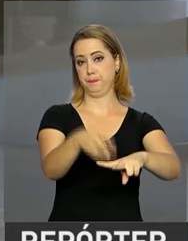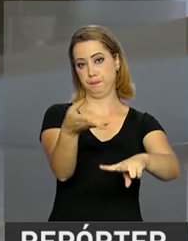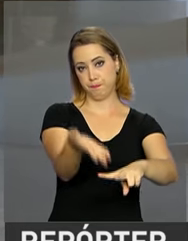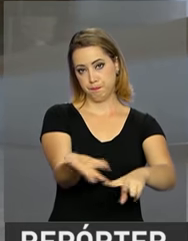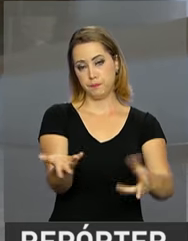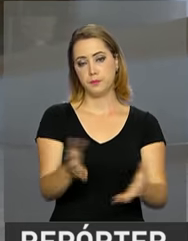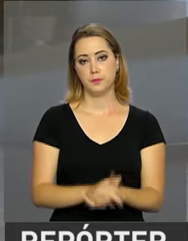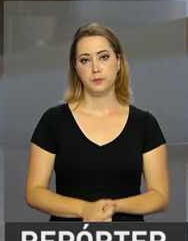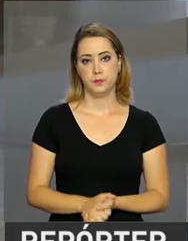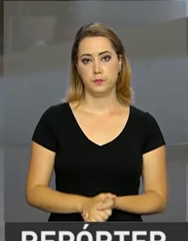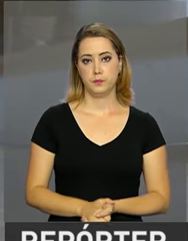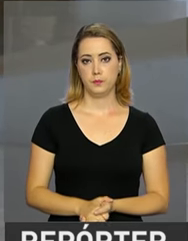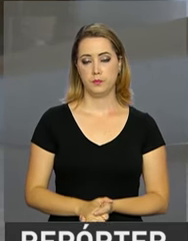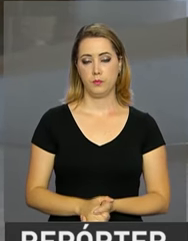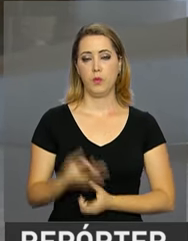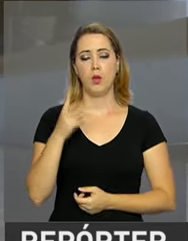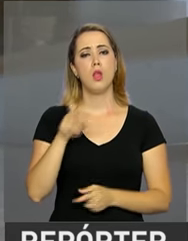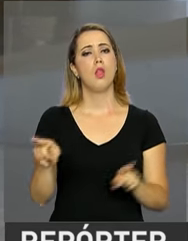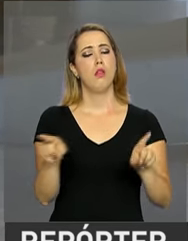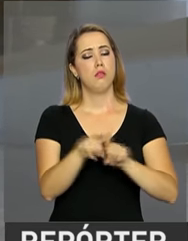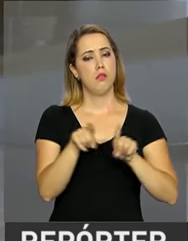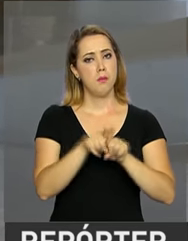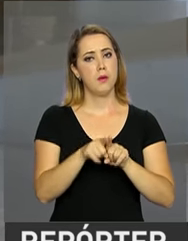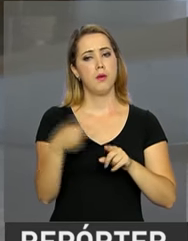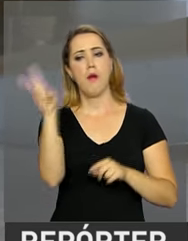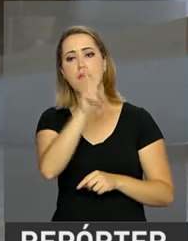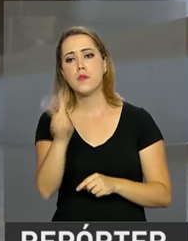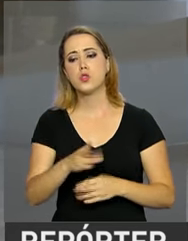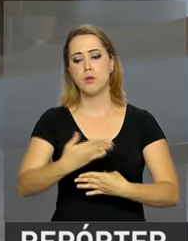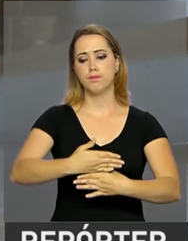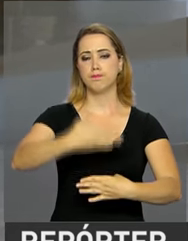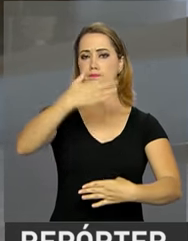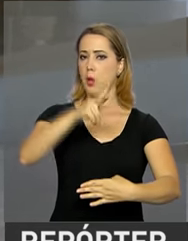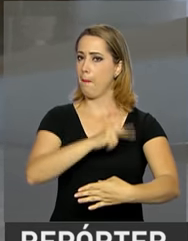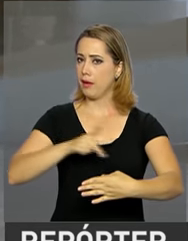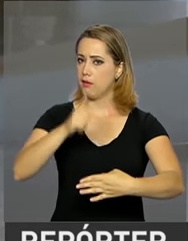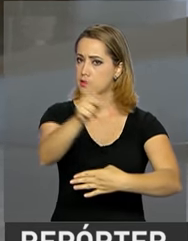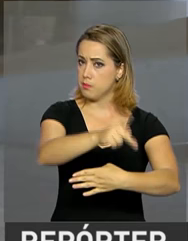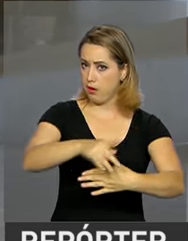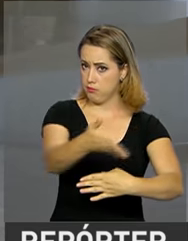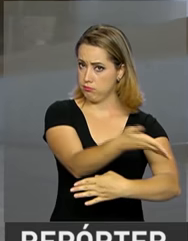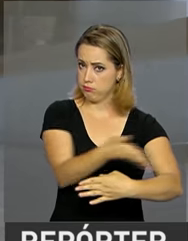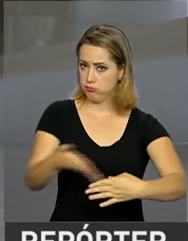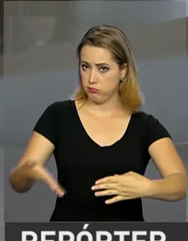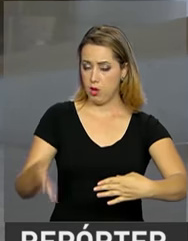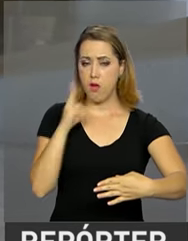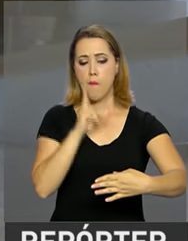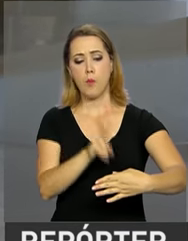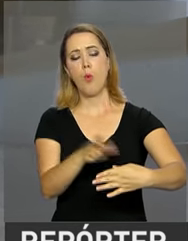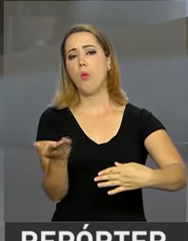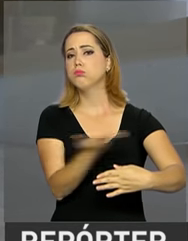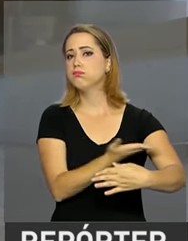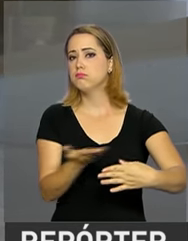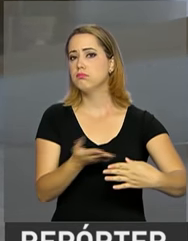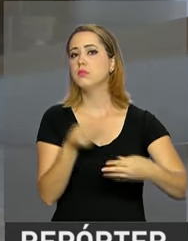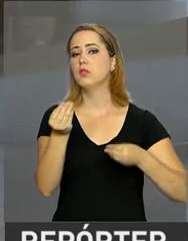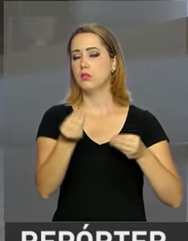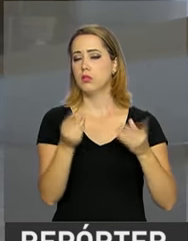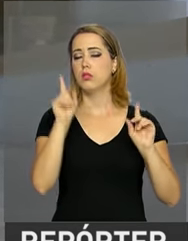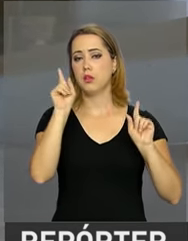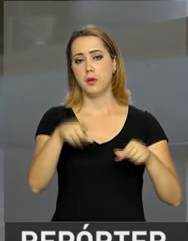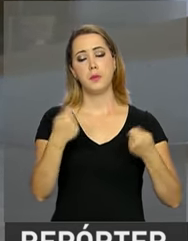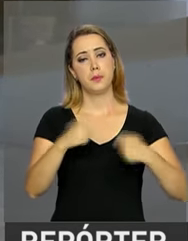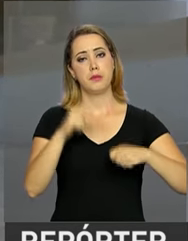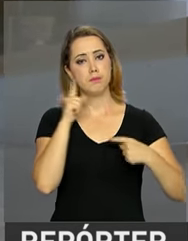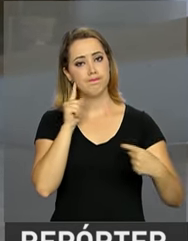A questão da vigilância das fronteiras, o reforço desta vigilância é um dos eixos do Plano Nacional de Segurança Pública. Por